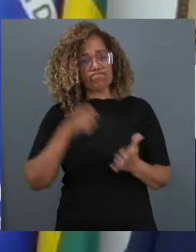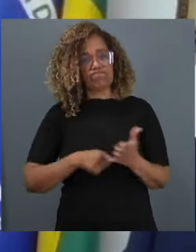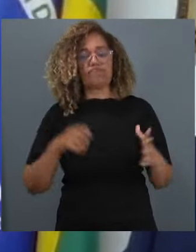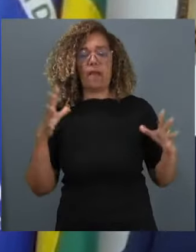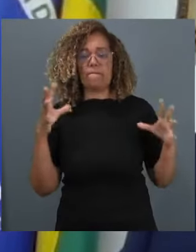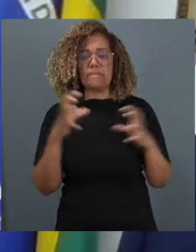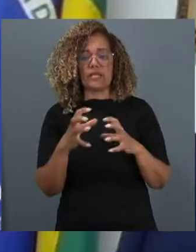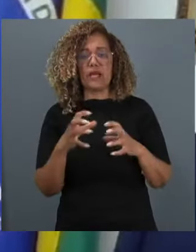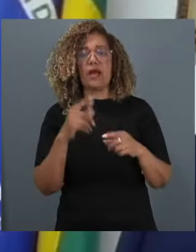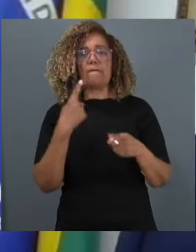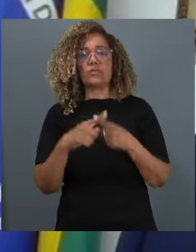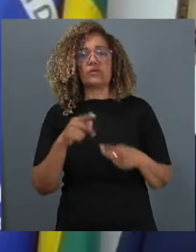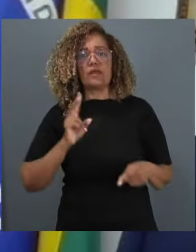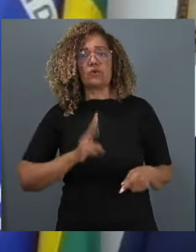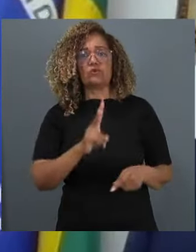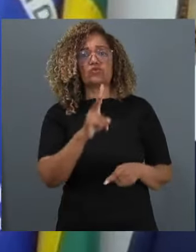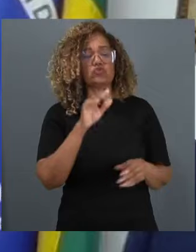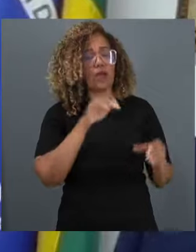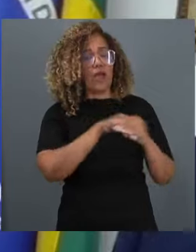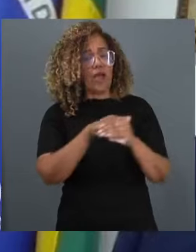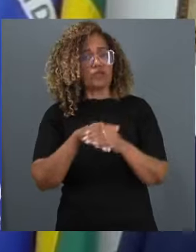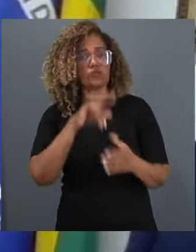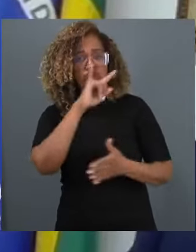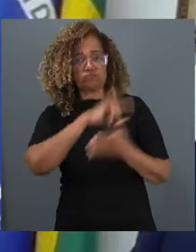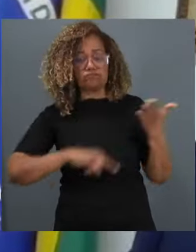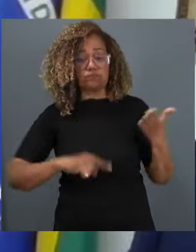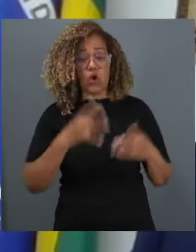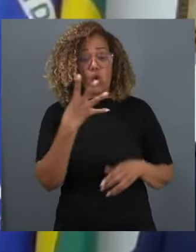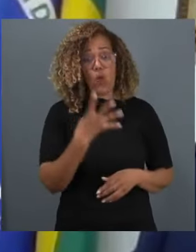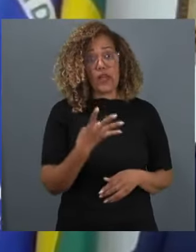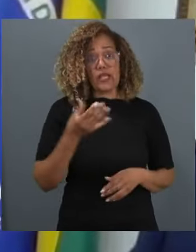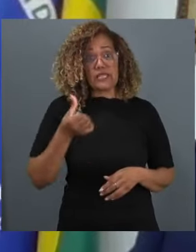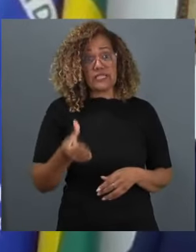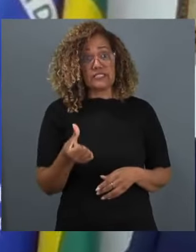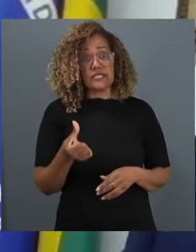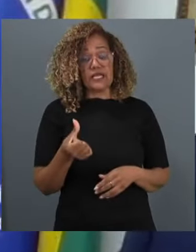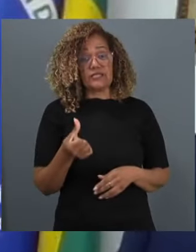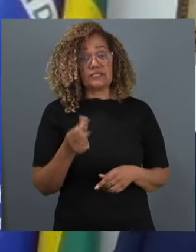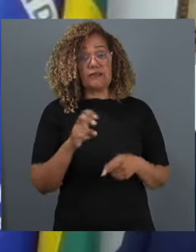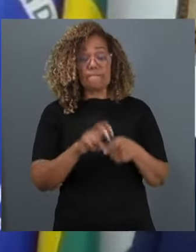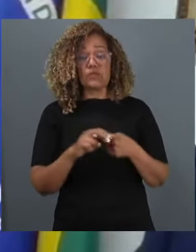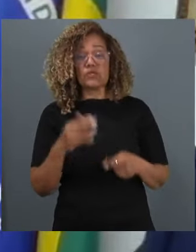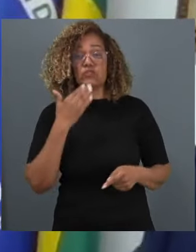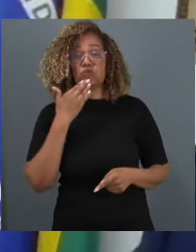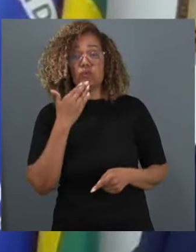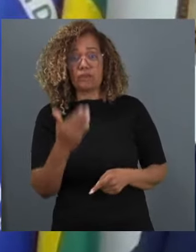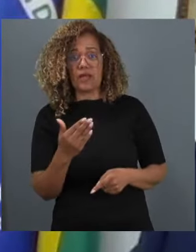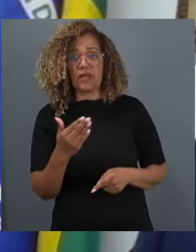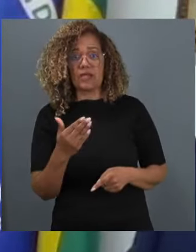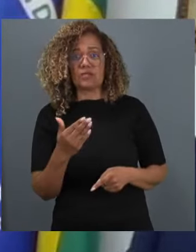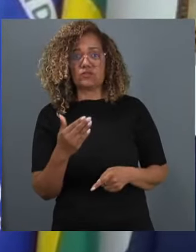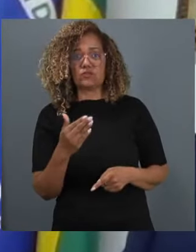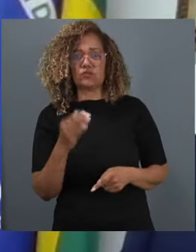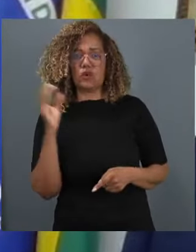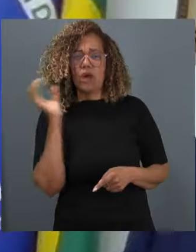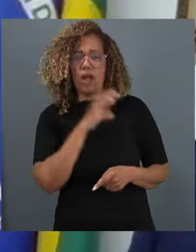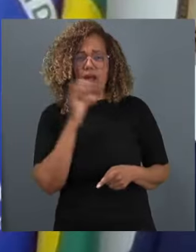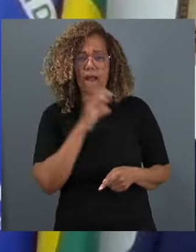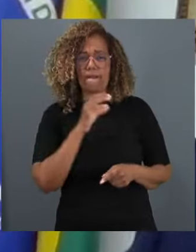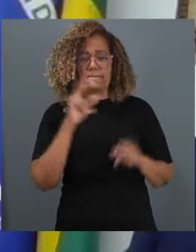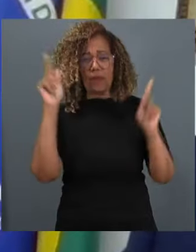pela manutenção do veto 46 e eu peço que você, de forma ordeira,